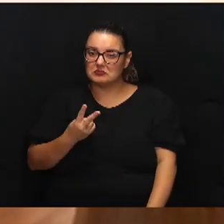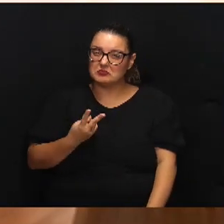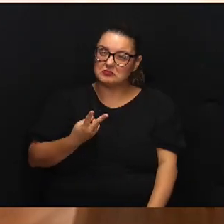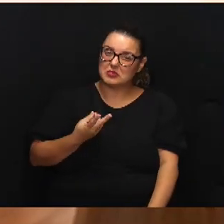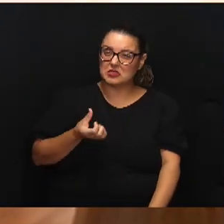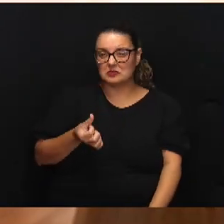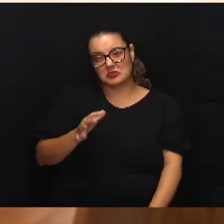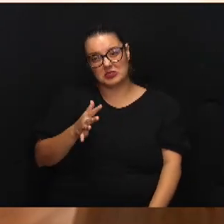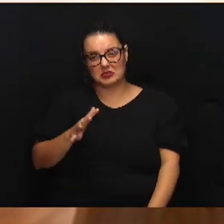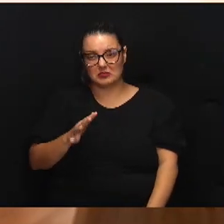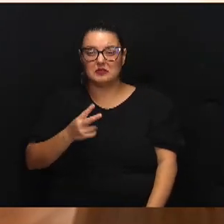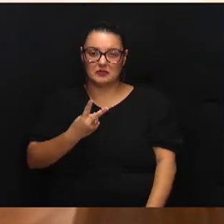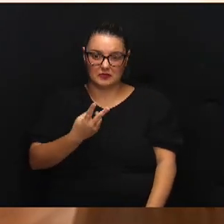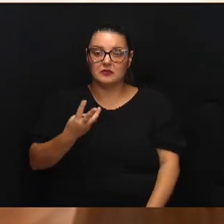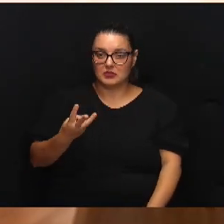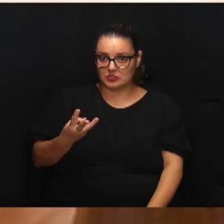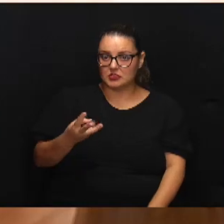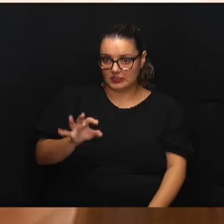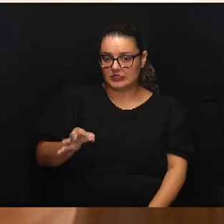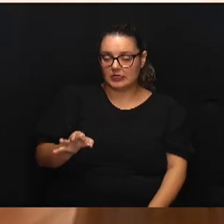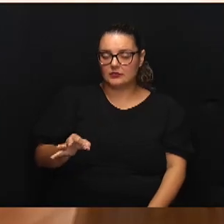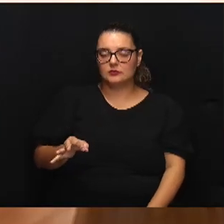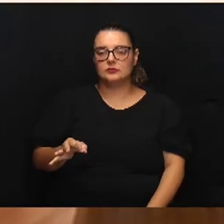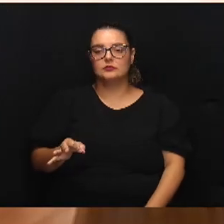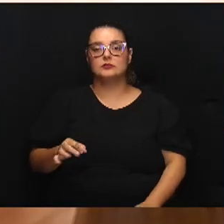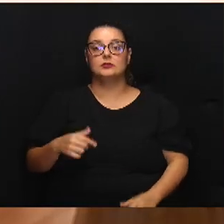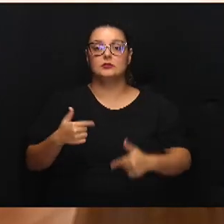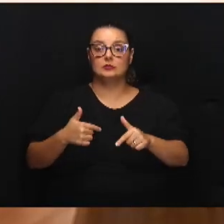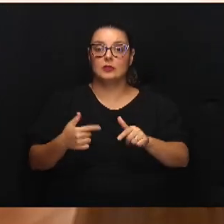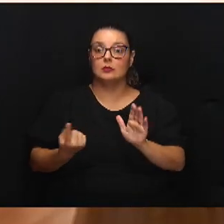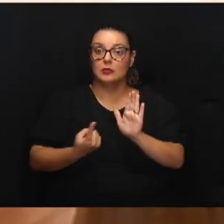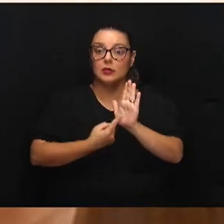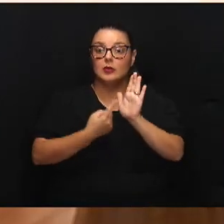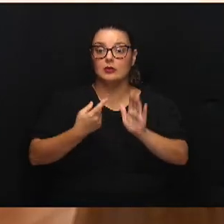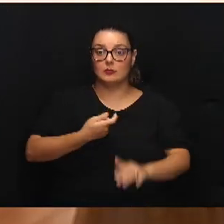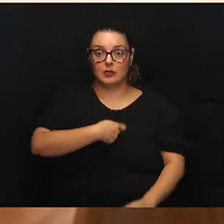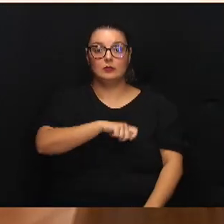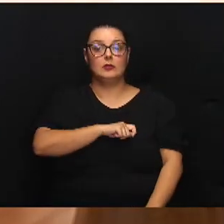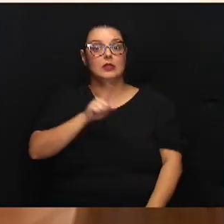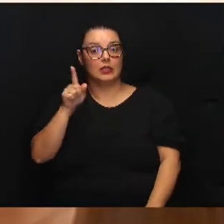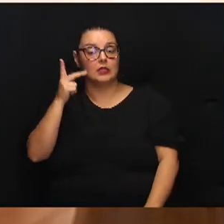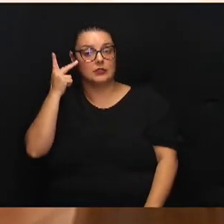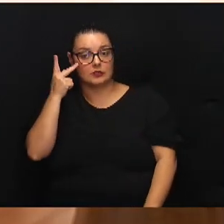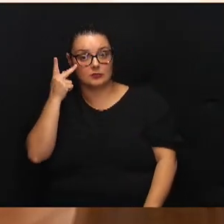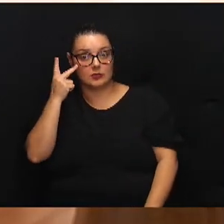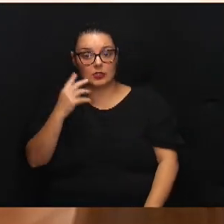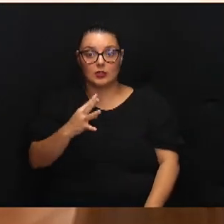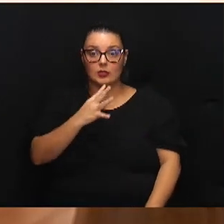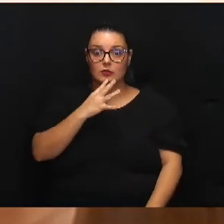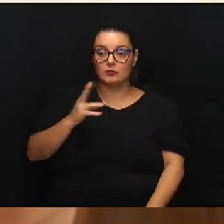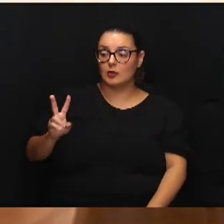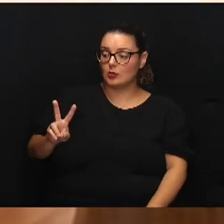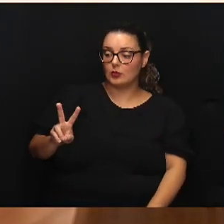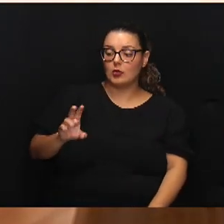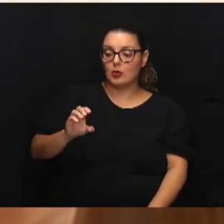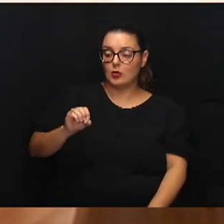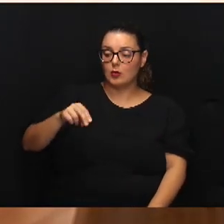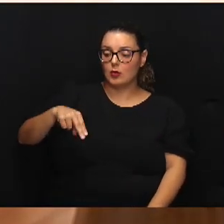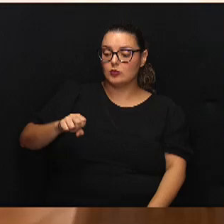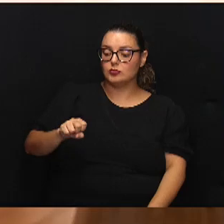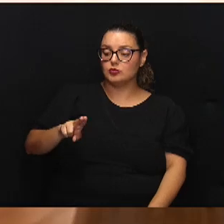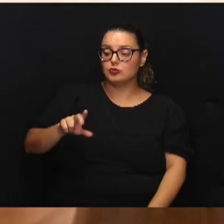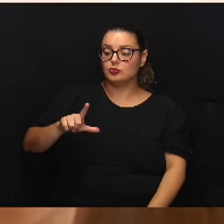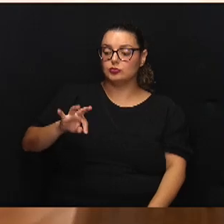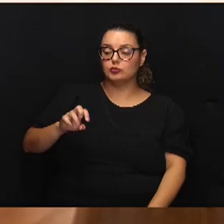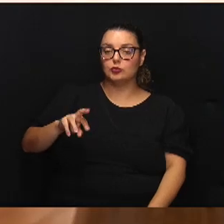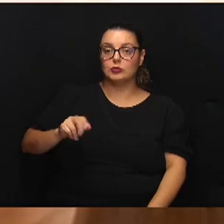26, mais ou menos 23, eu trabalhei numa marca, que era uma marca espanhola em São Paulo, e eu conheci duas consultoras de estilo lá. E o